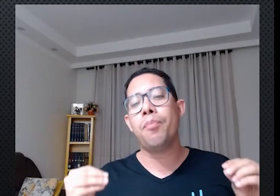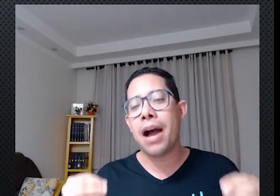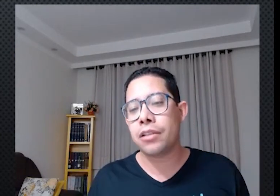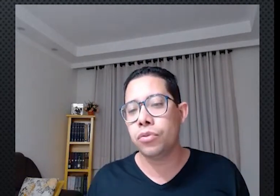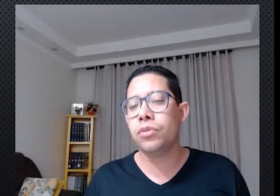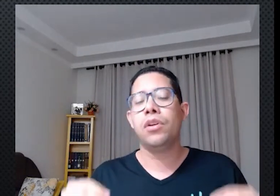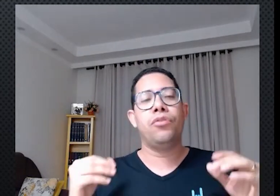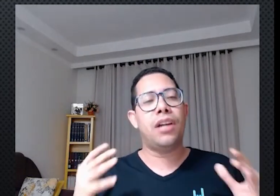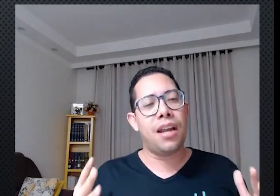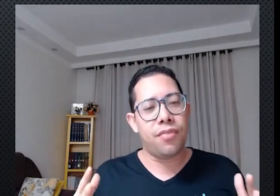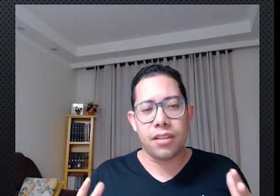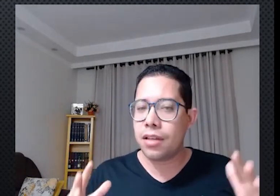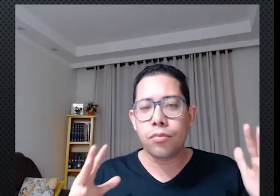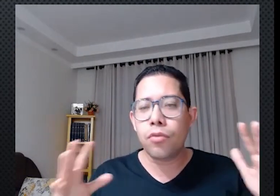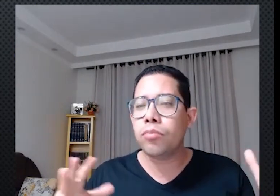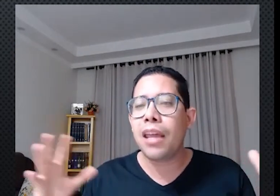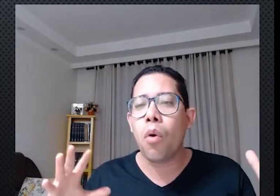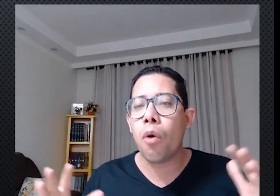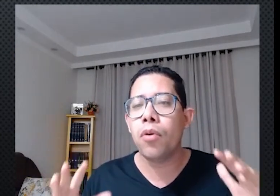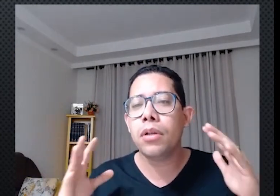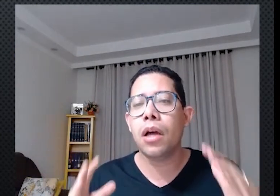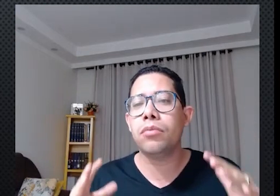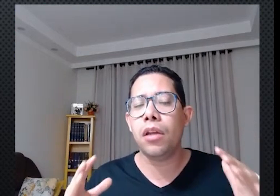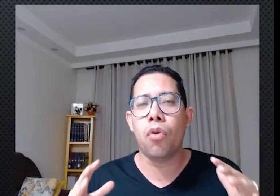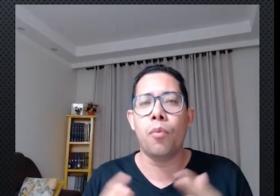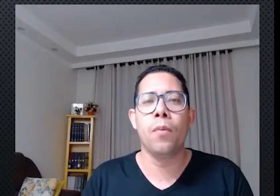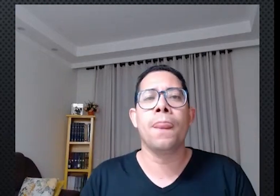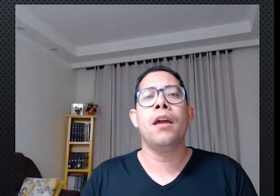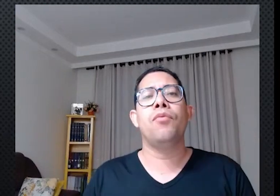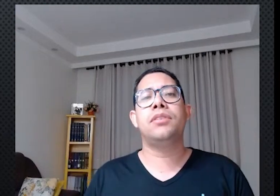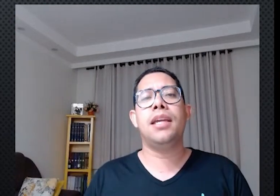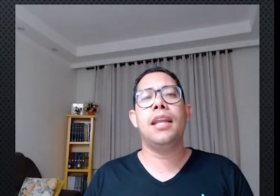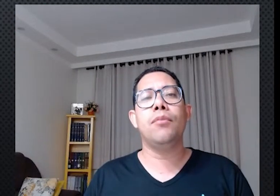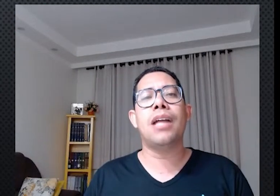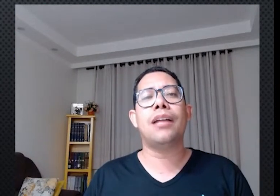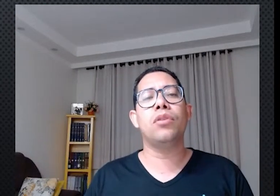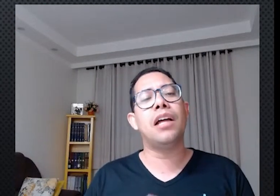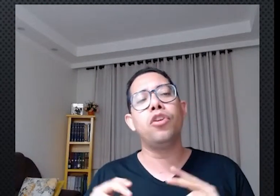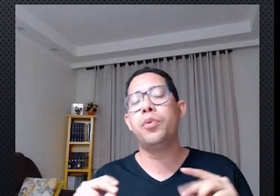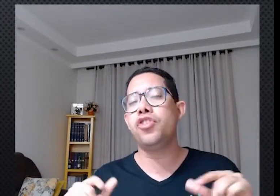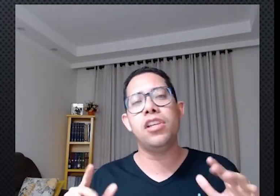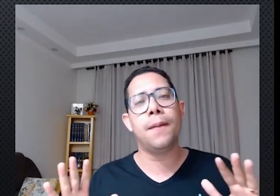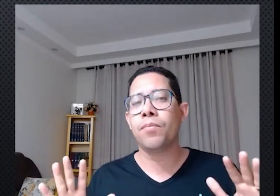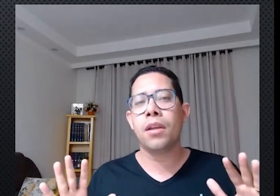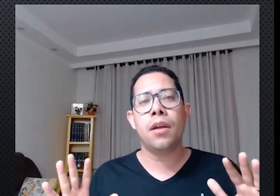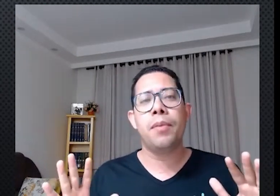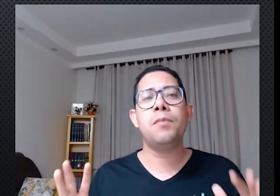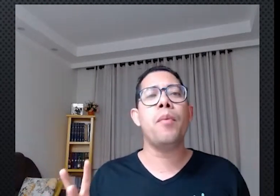É um passo de cada vez. Não tem como você querer mudar as coisas da noite pro